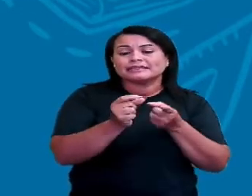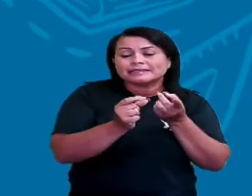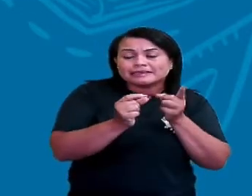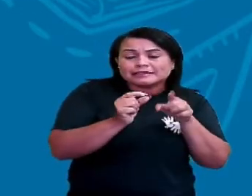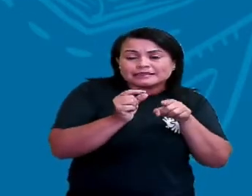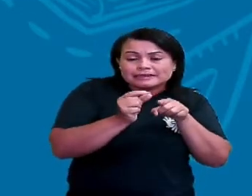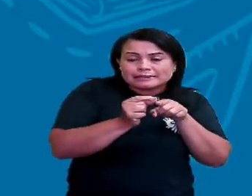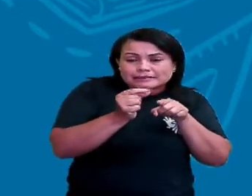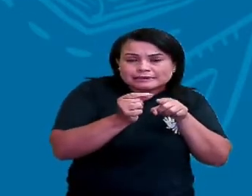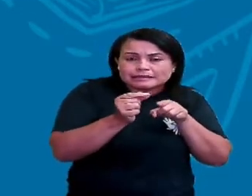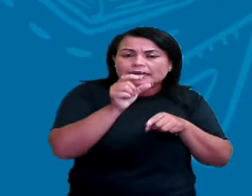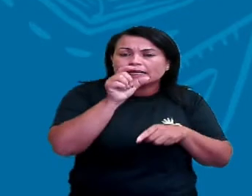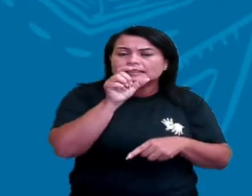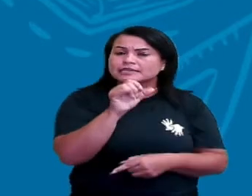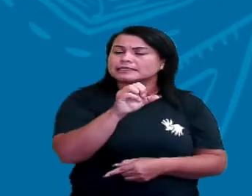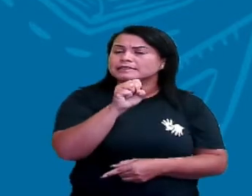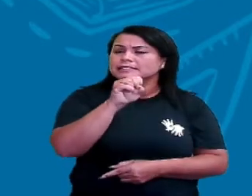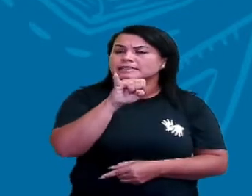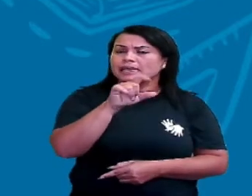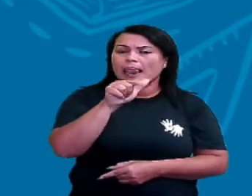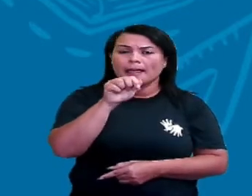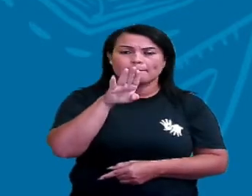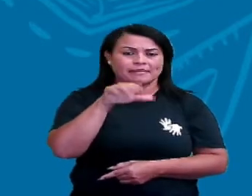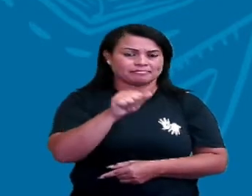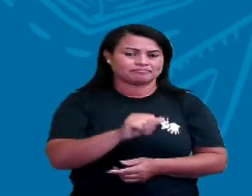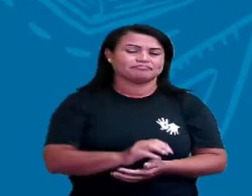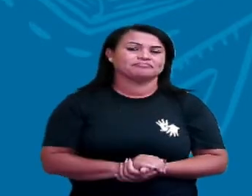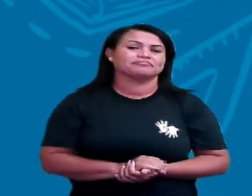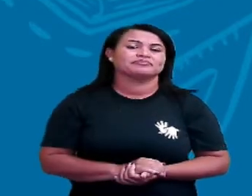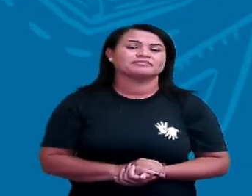aparecem juntinhas, a gente chama de encontro vocálico.